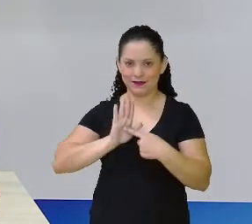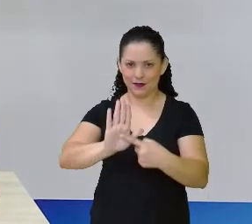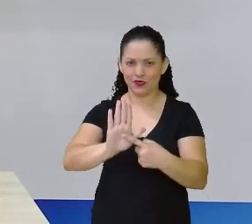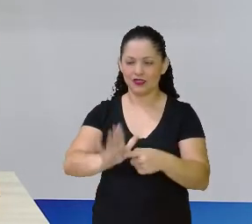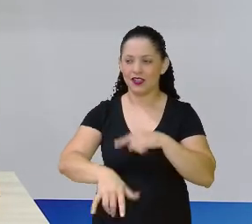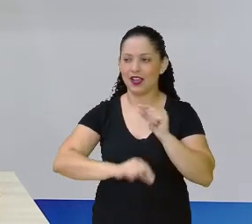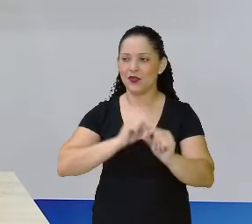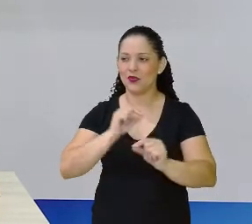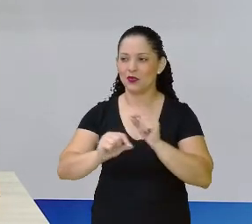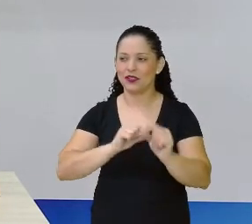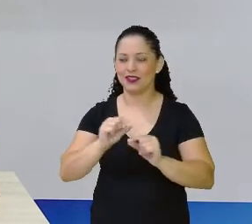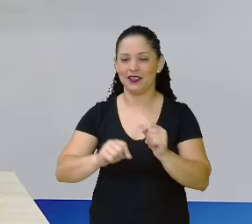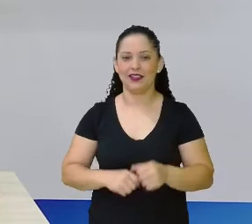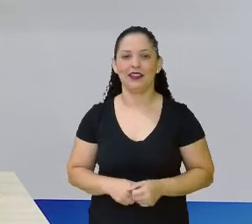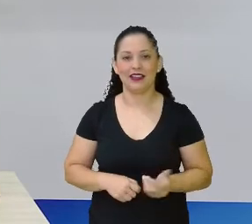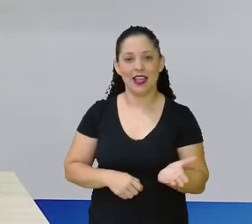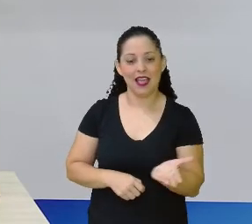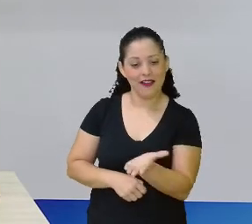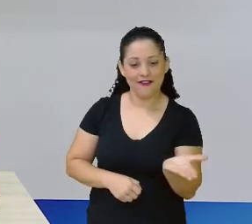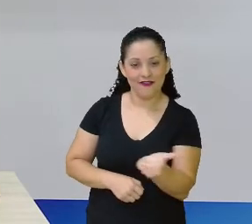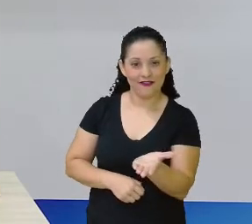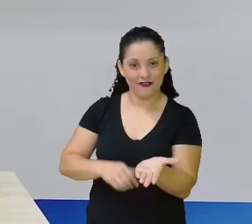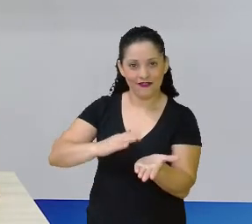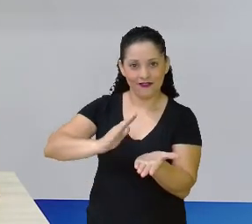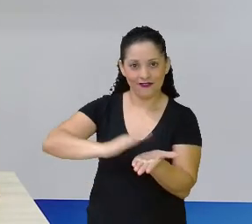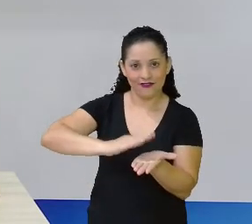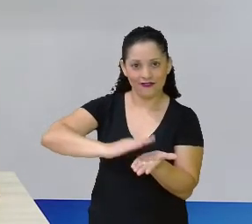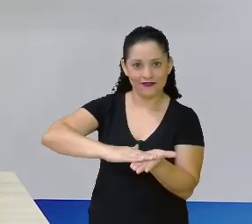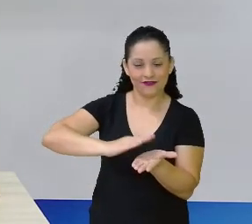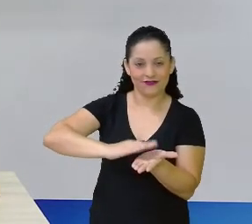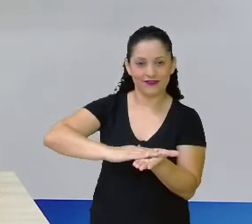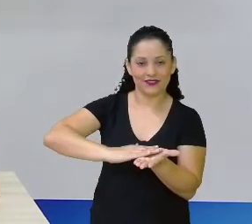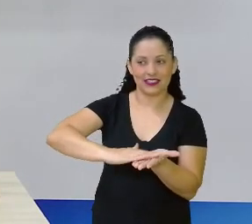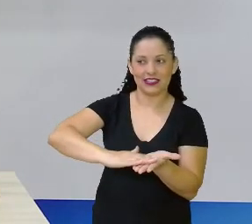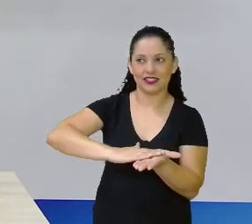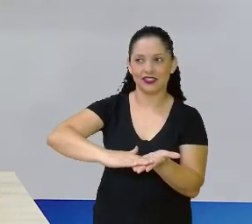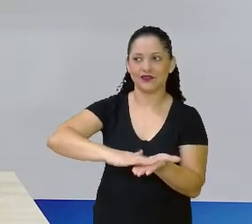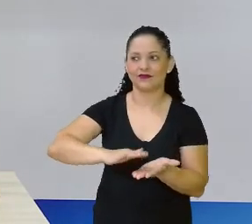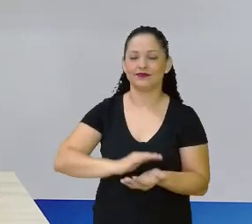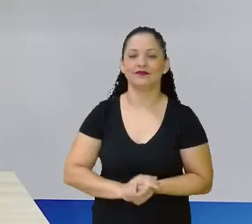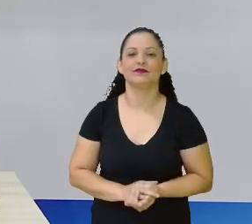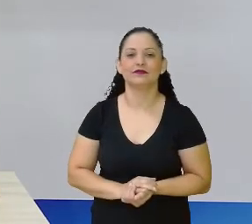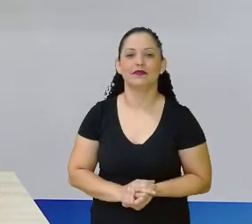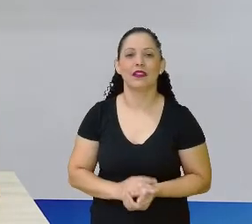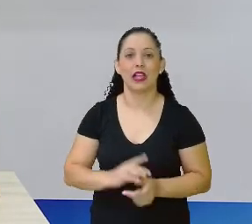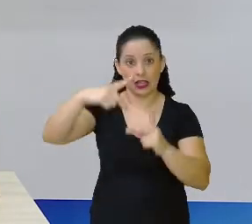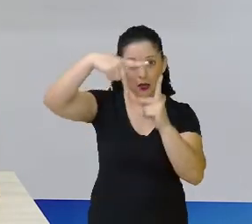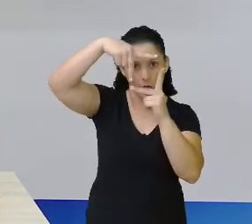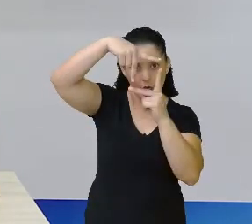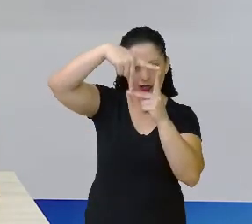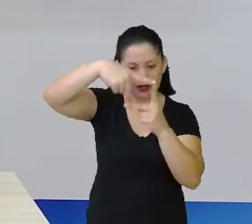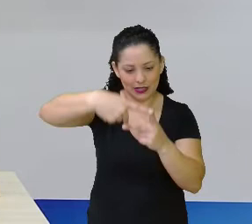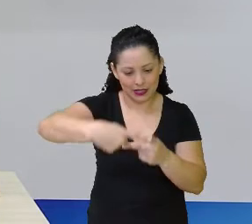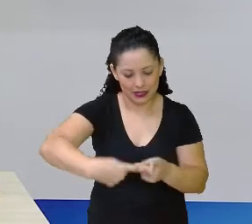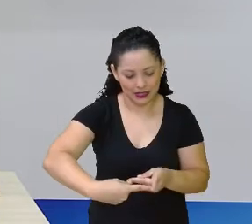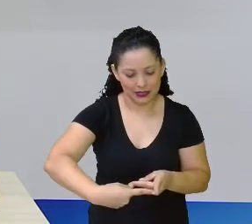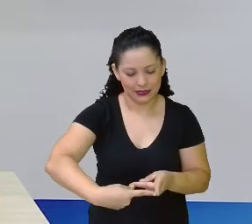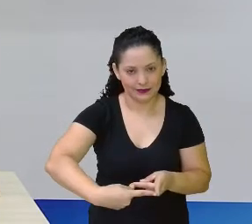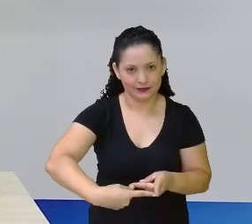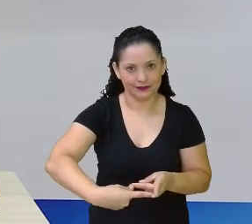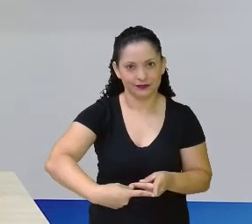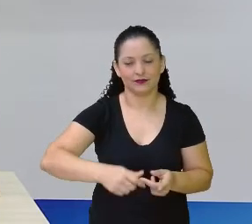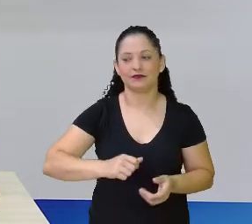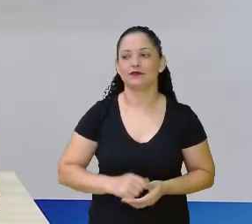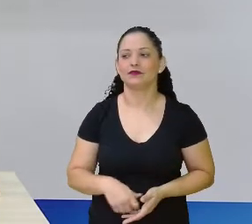Faces, 1, 2, 3, 4. Ah, não, deixa eu ir para a base quadrada, né? 5. 1, 2, 3,